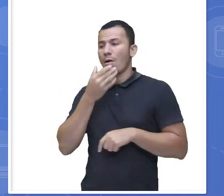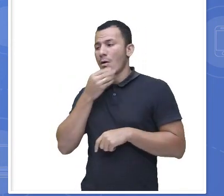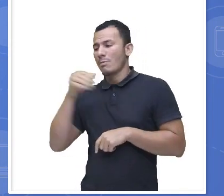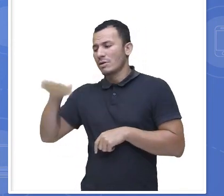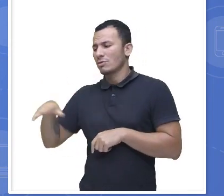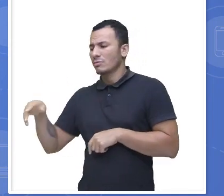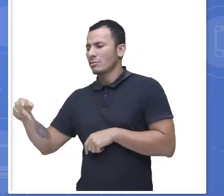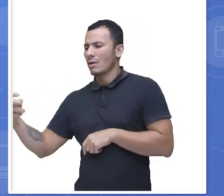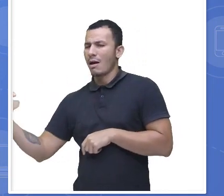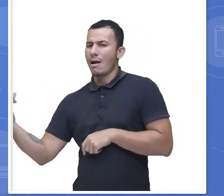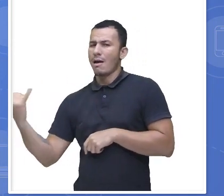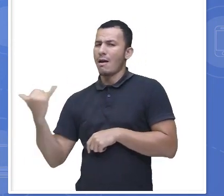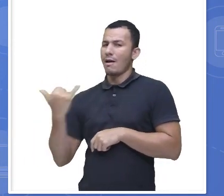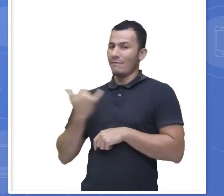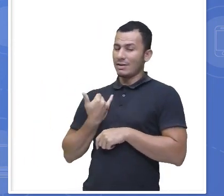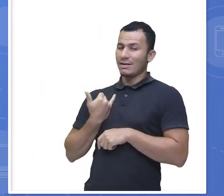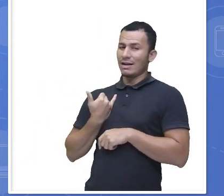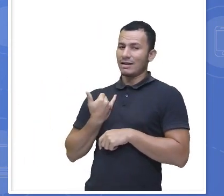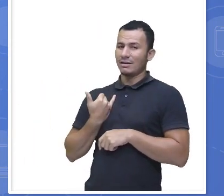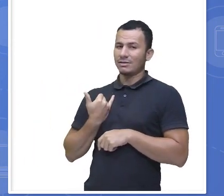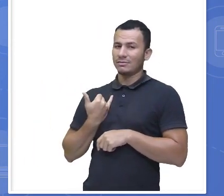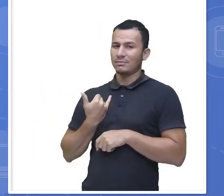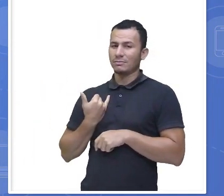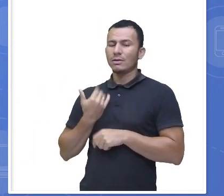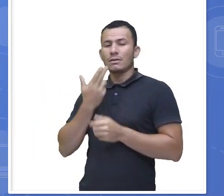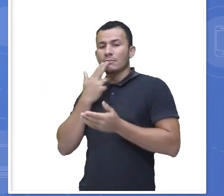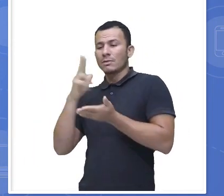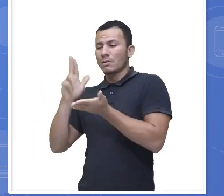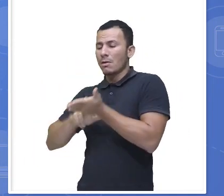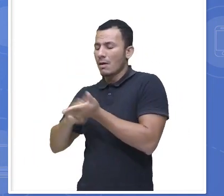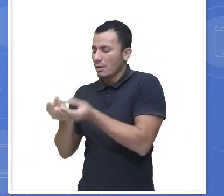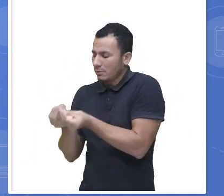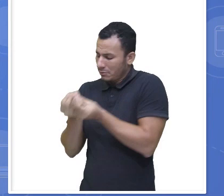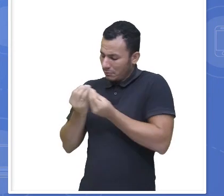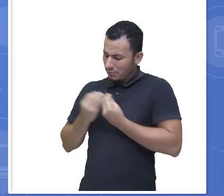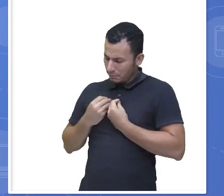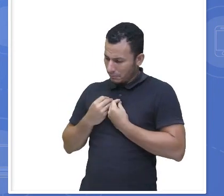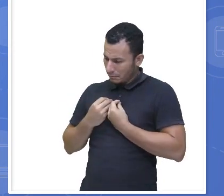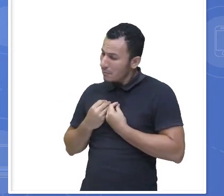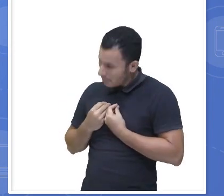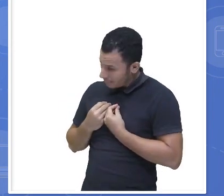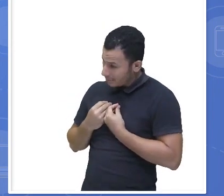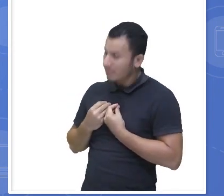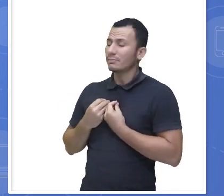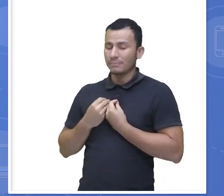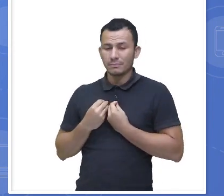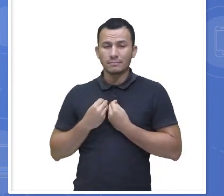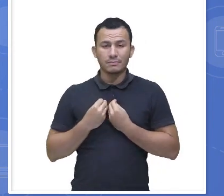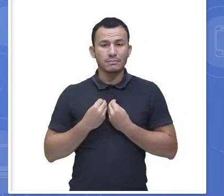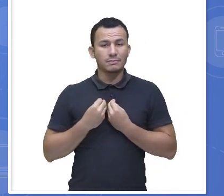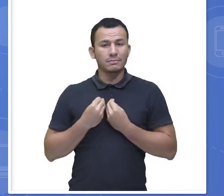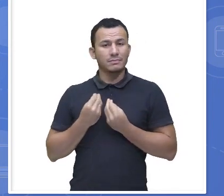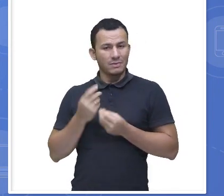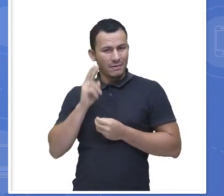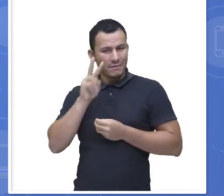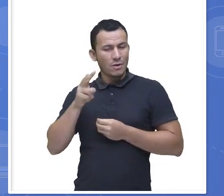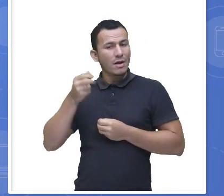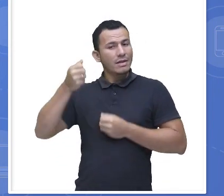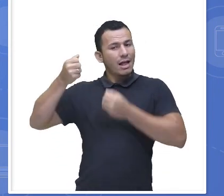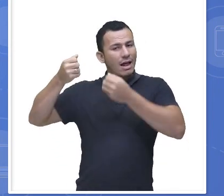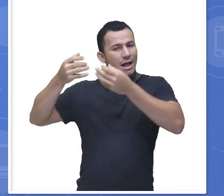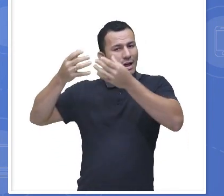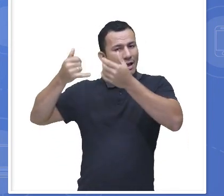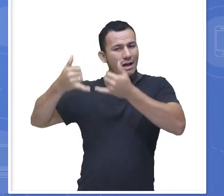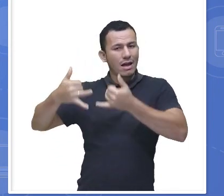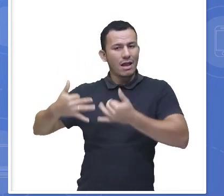garoto, para avisar que a diligência do correio tinha deixado uma carta para mim. Note, está contando, está